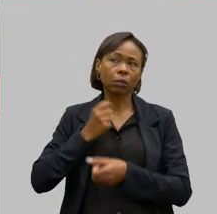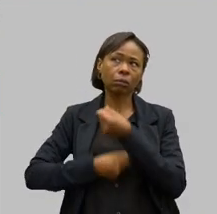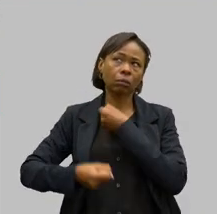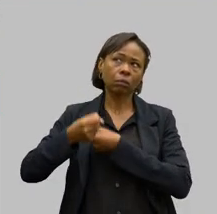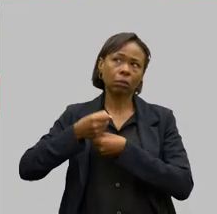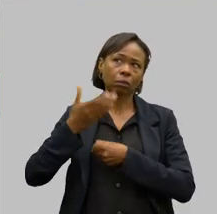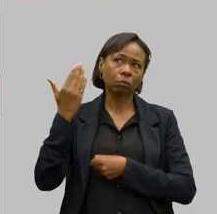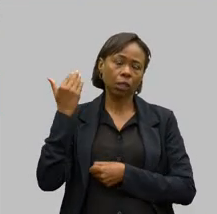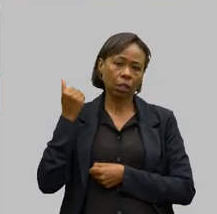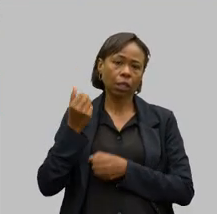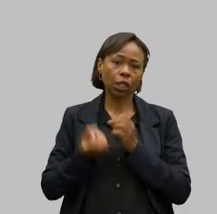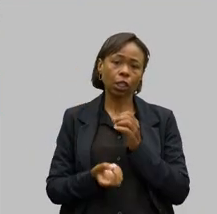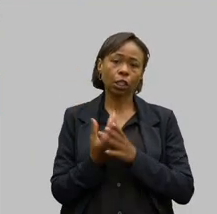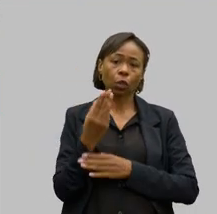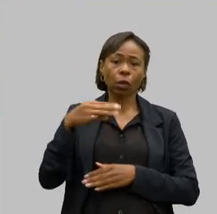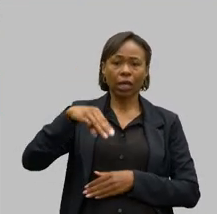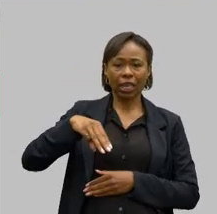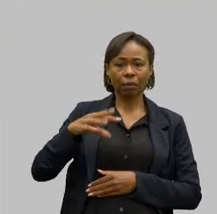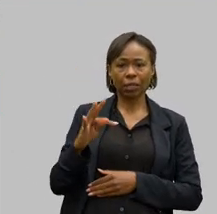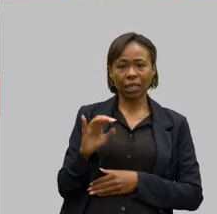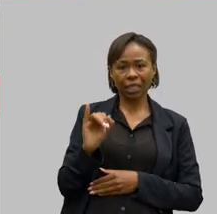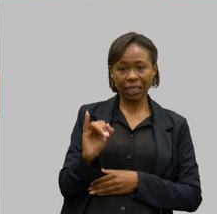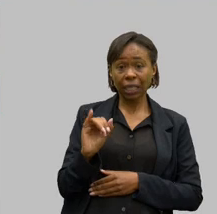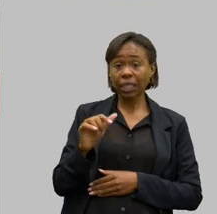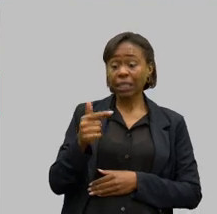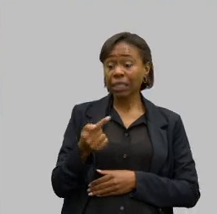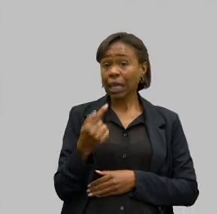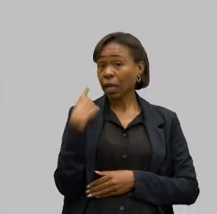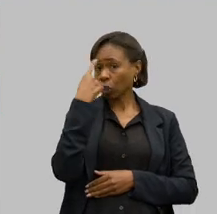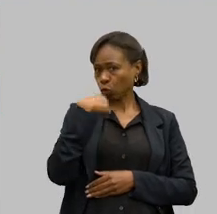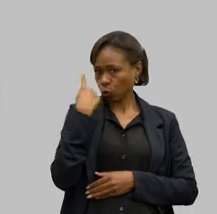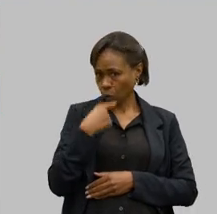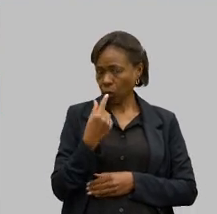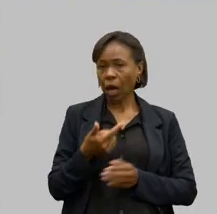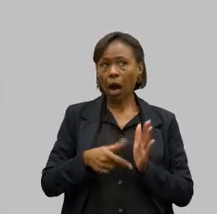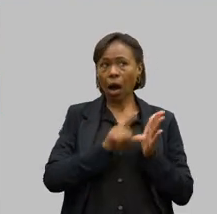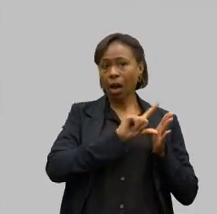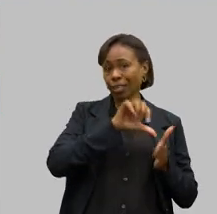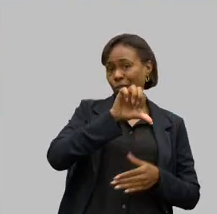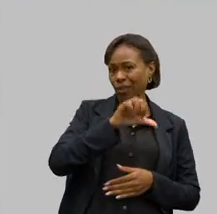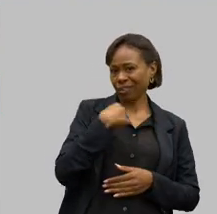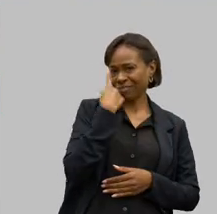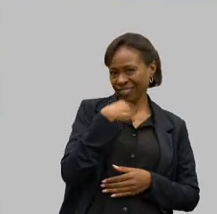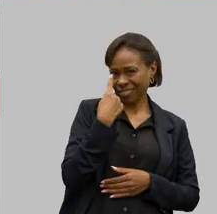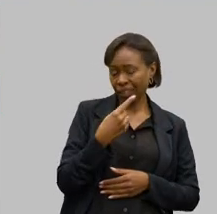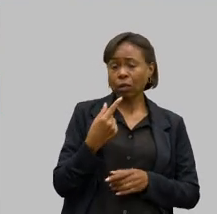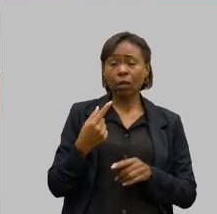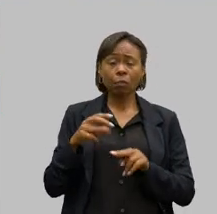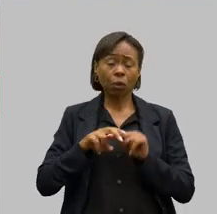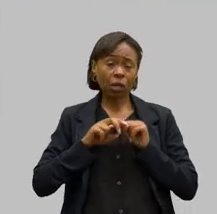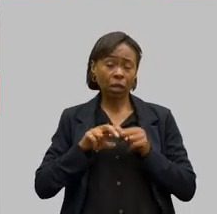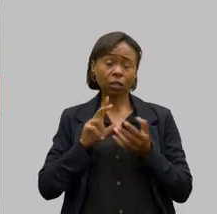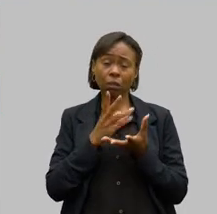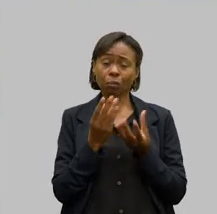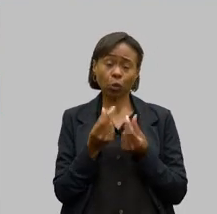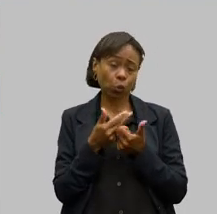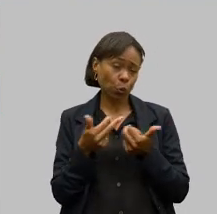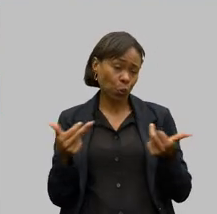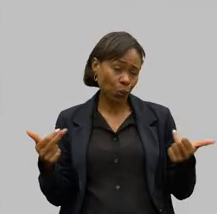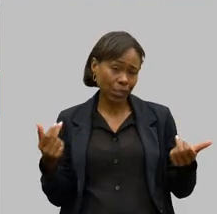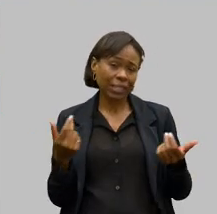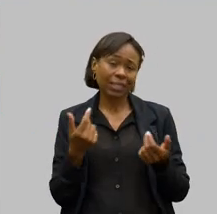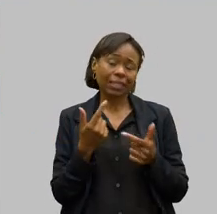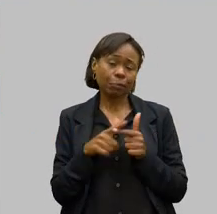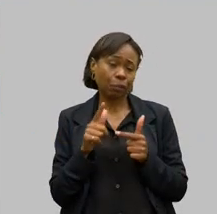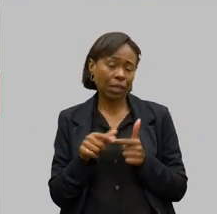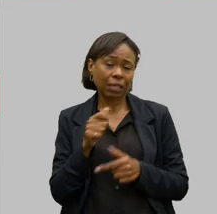o EMTI de sete horas, antes era nove horas, exatamente devido a algumas demandas que trazem dos estudantes trabalhadores, mas eu também